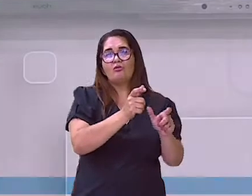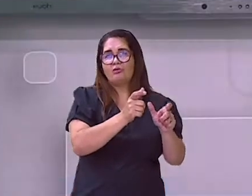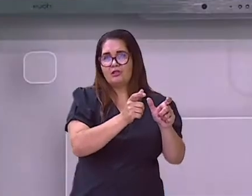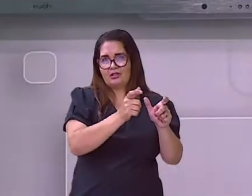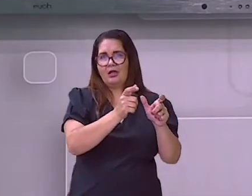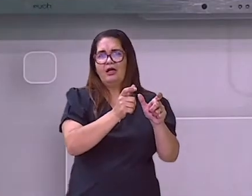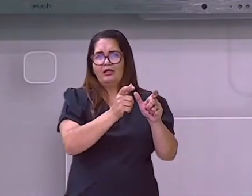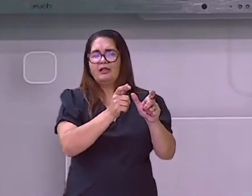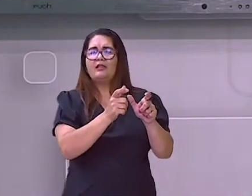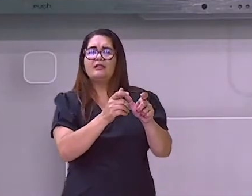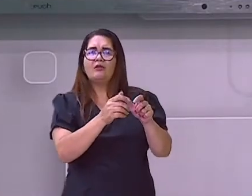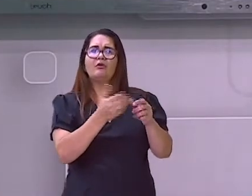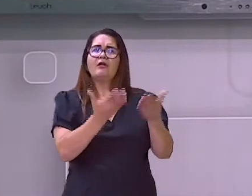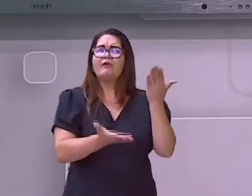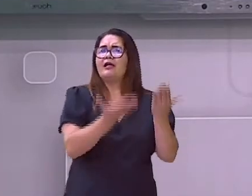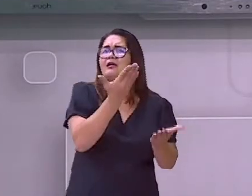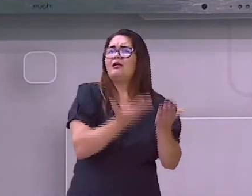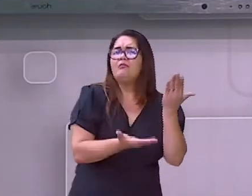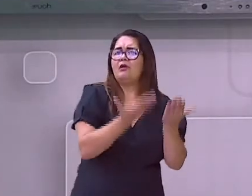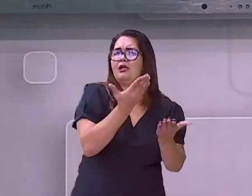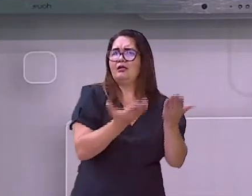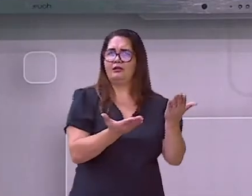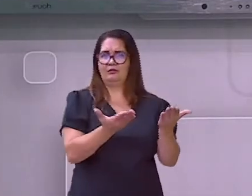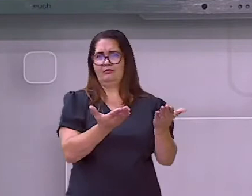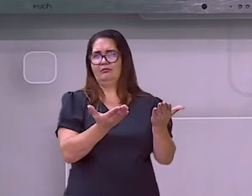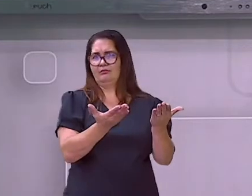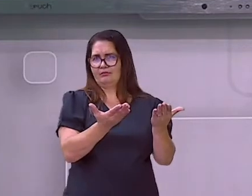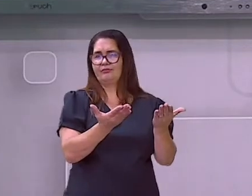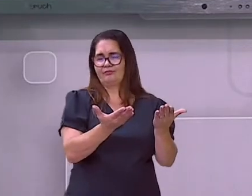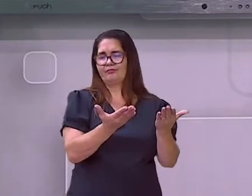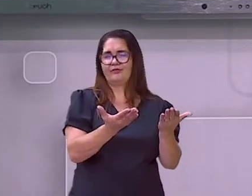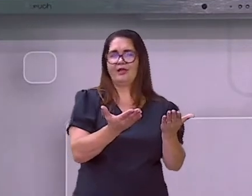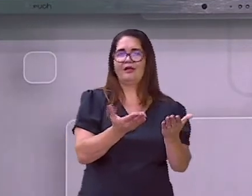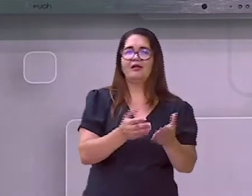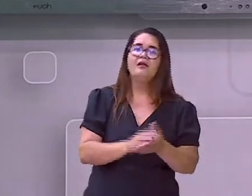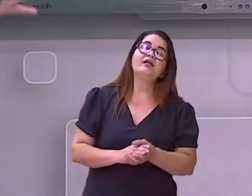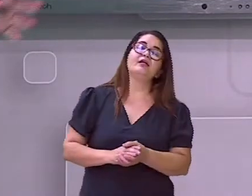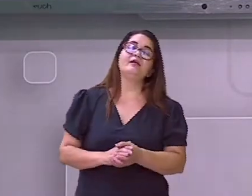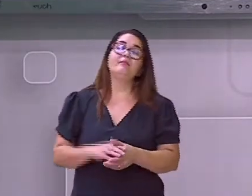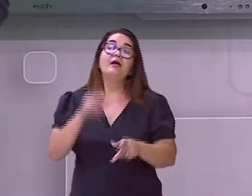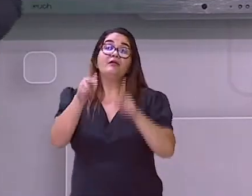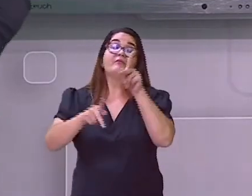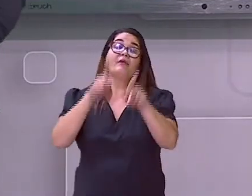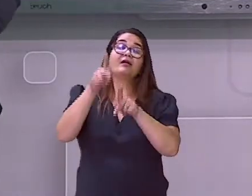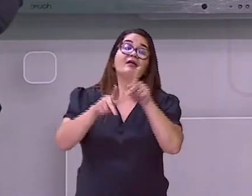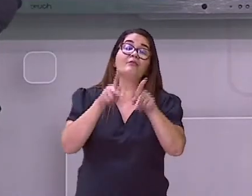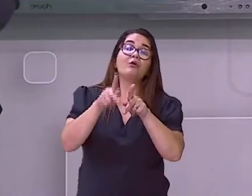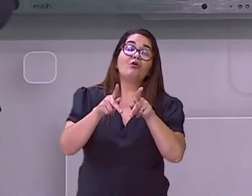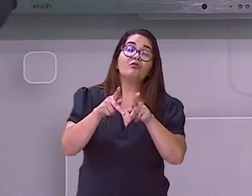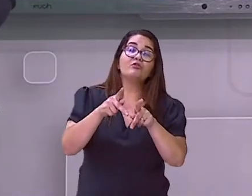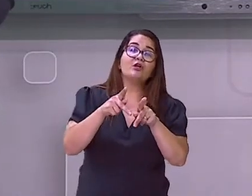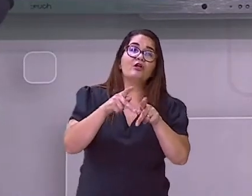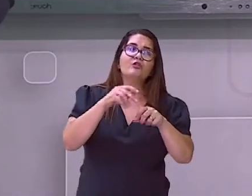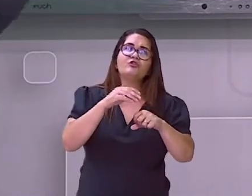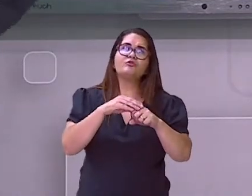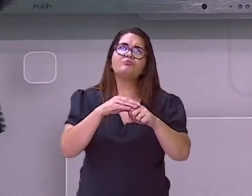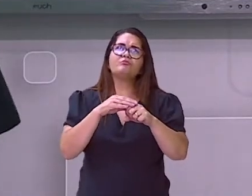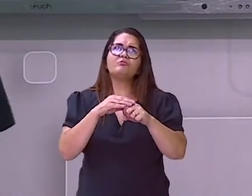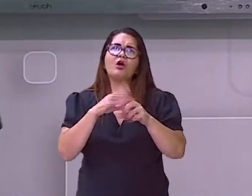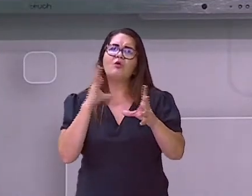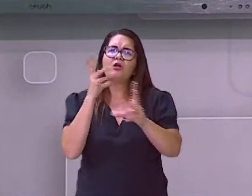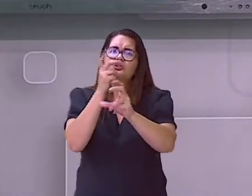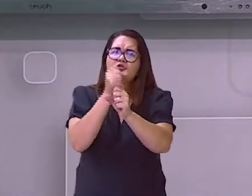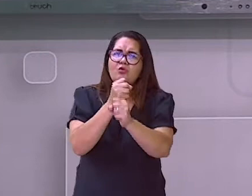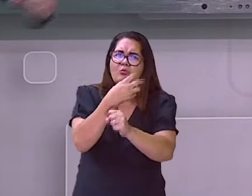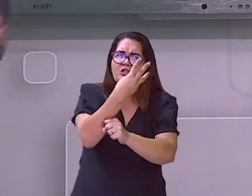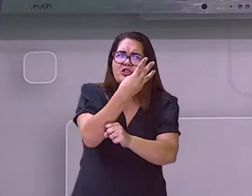são países com uma população de aproximadamente 30 milhões de habitantes. O